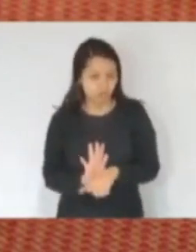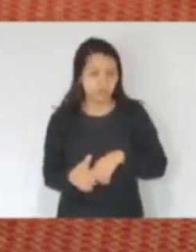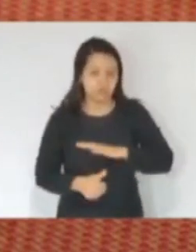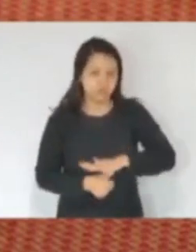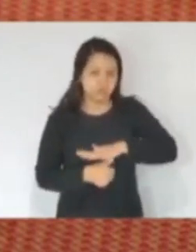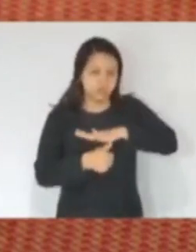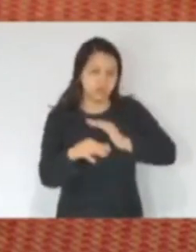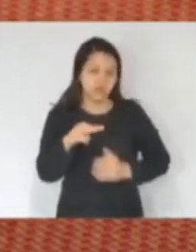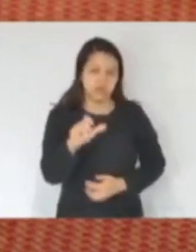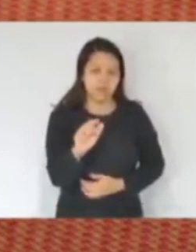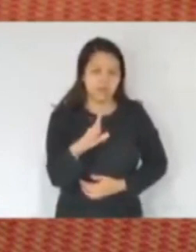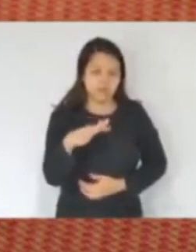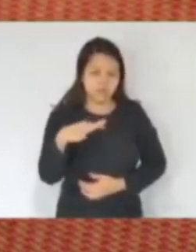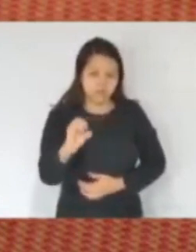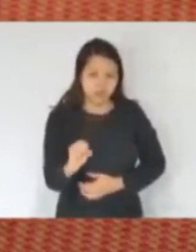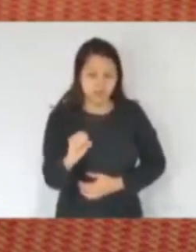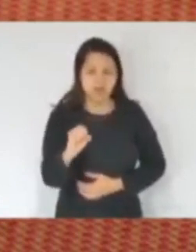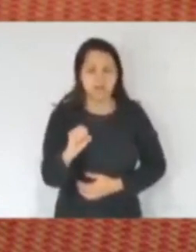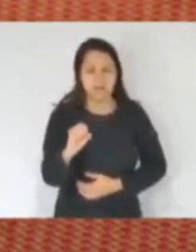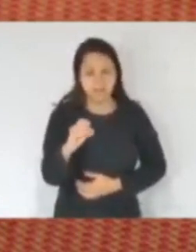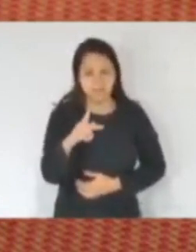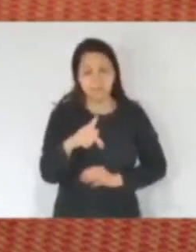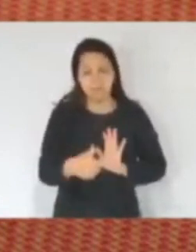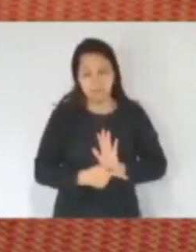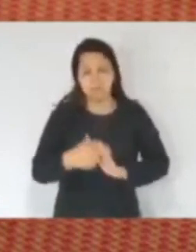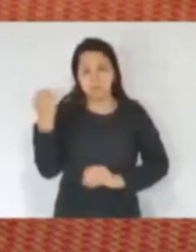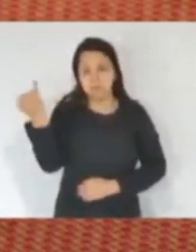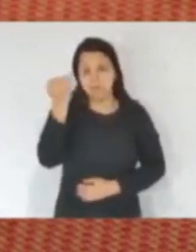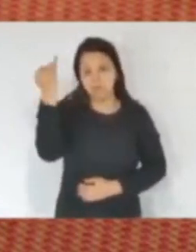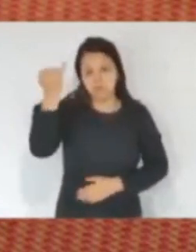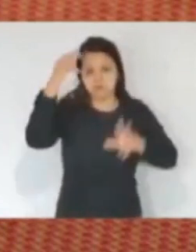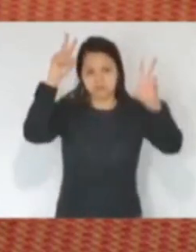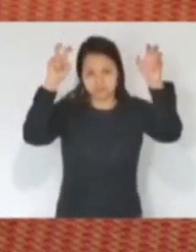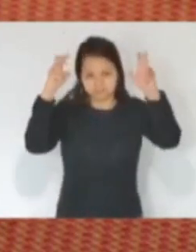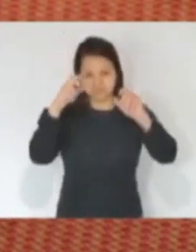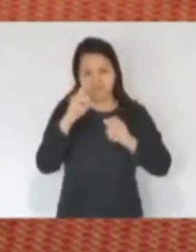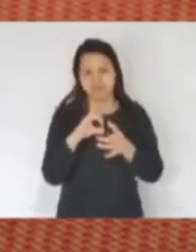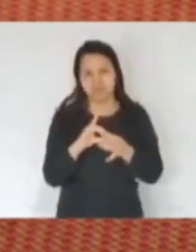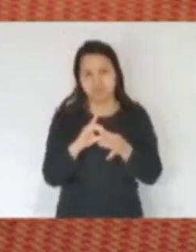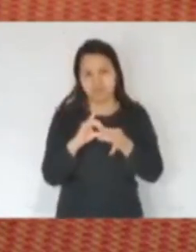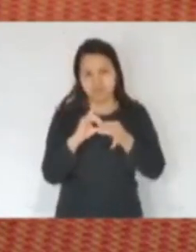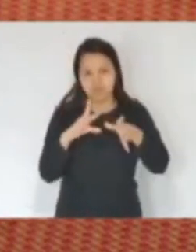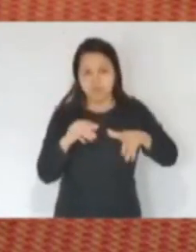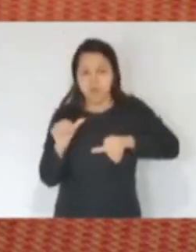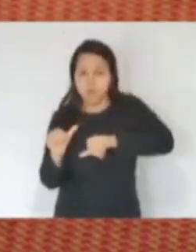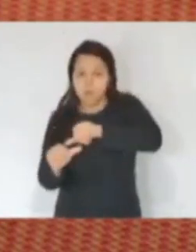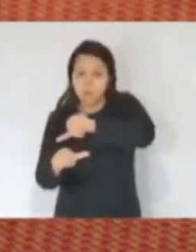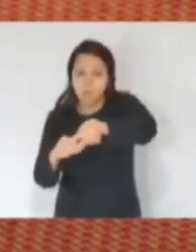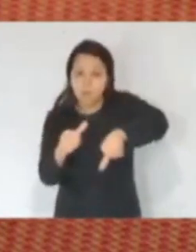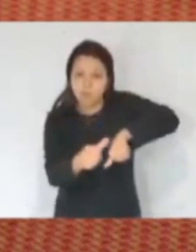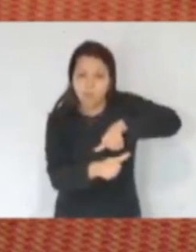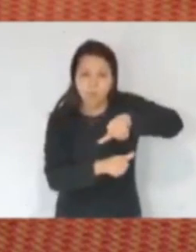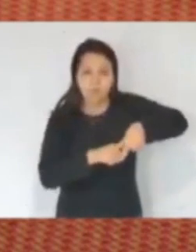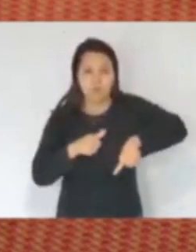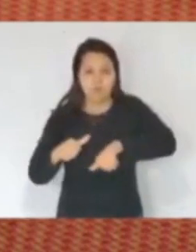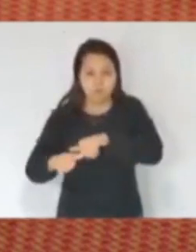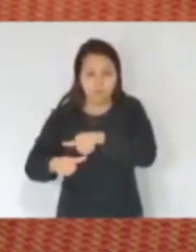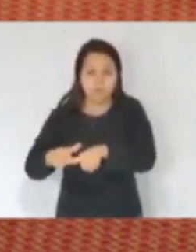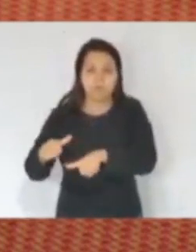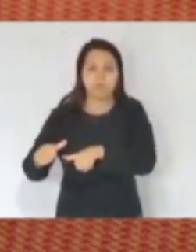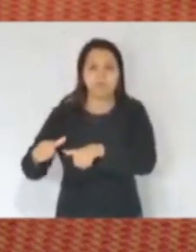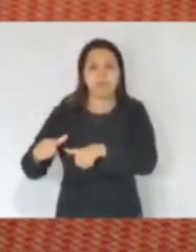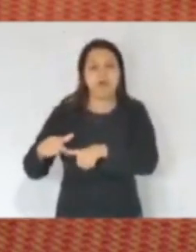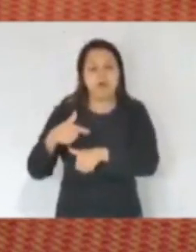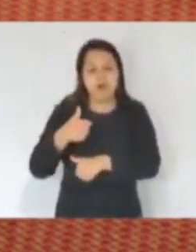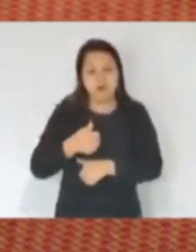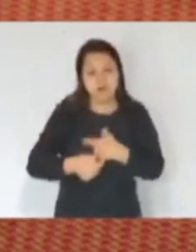a essa pauta, que é salutar para a democracia, a rotatividade no poder, a rotatividade nos cargos de liderança